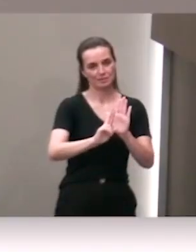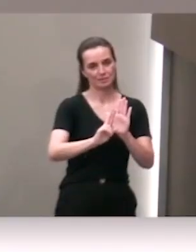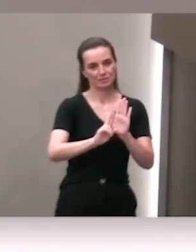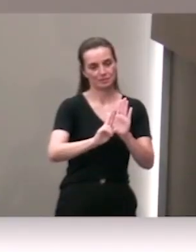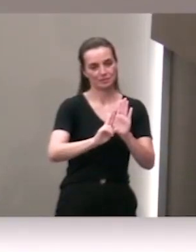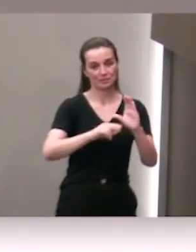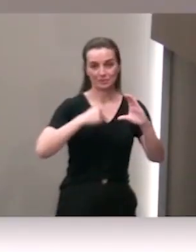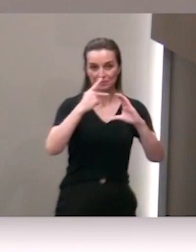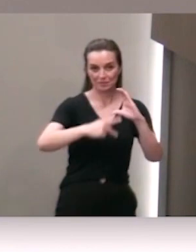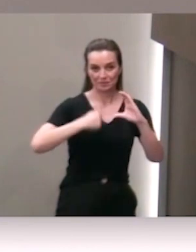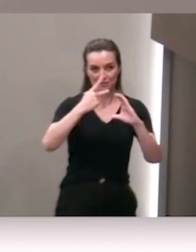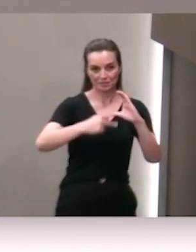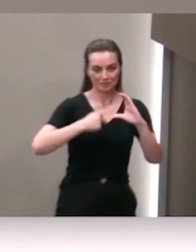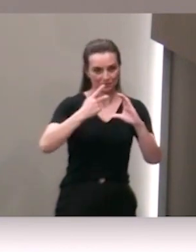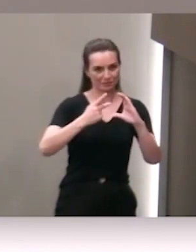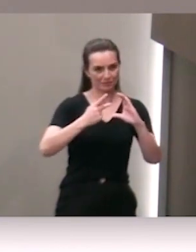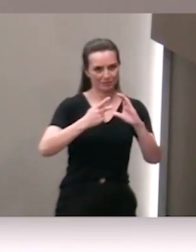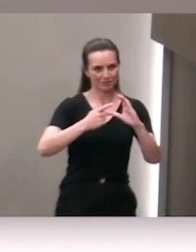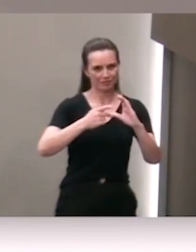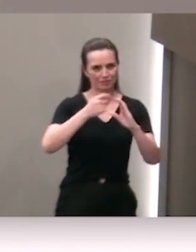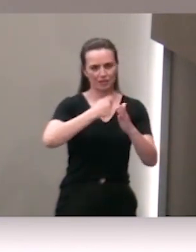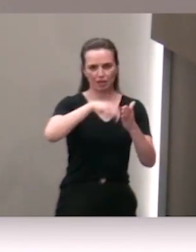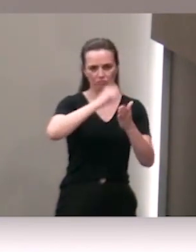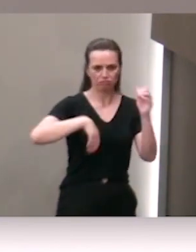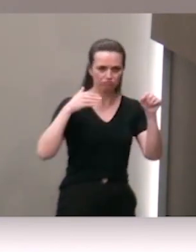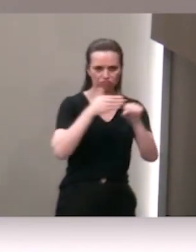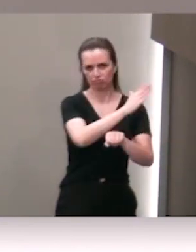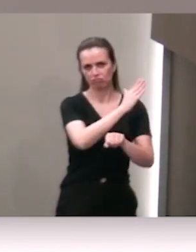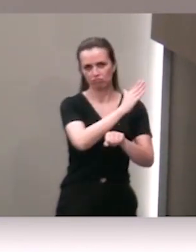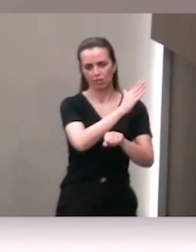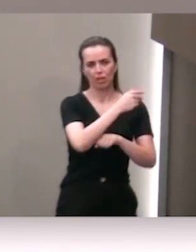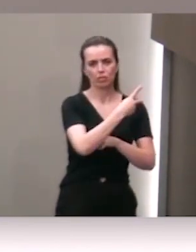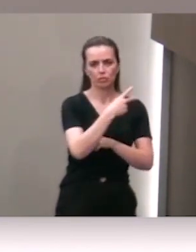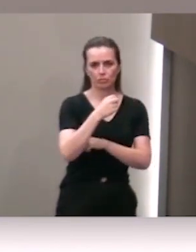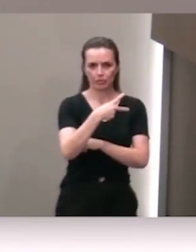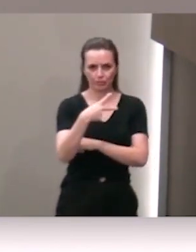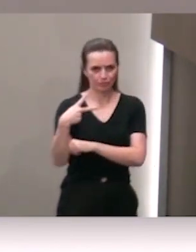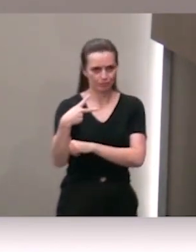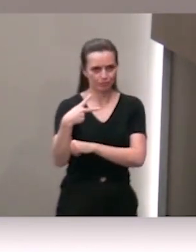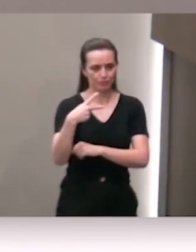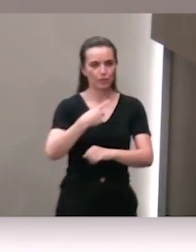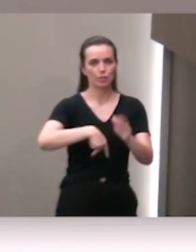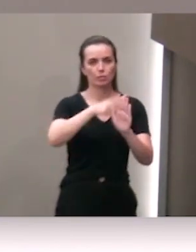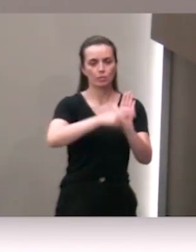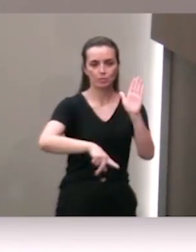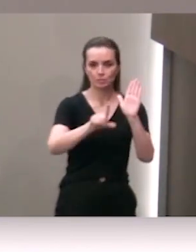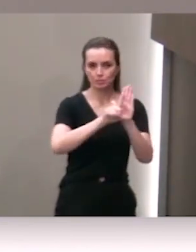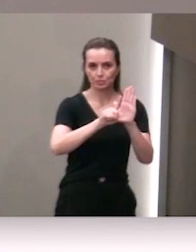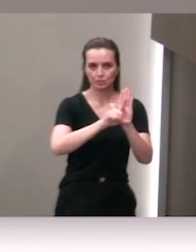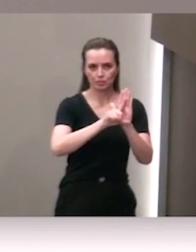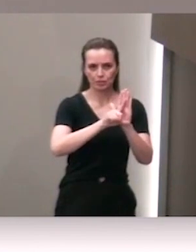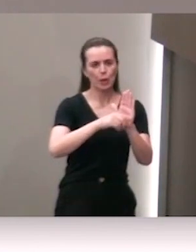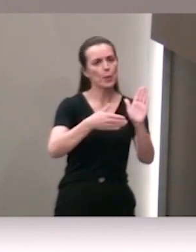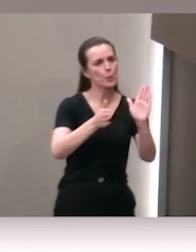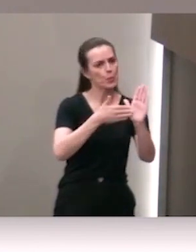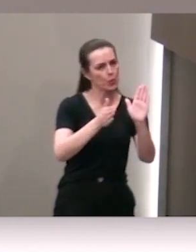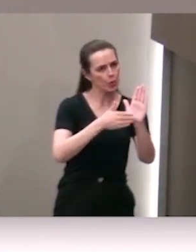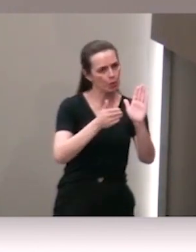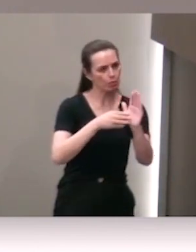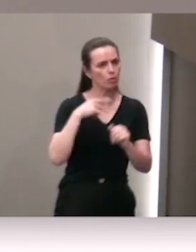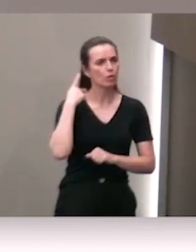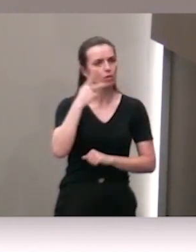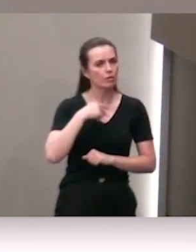Câmara Municipal de Vereadores aprovou, no ano 2022, o projeto de lei proposto pela